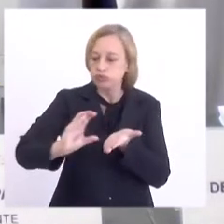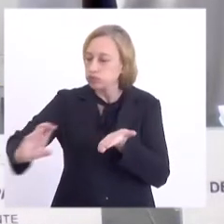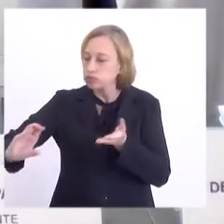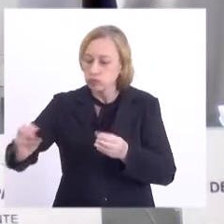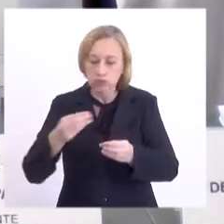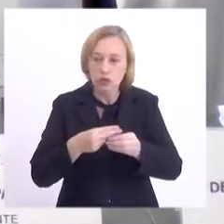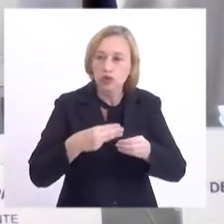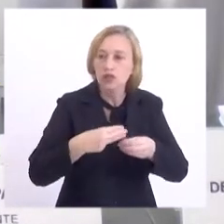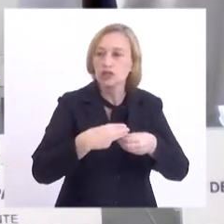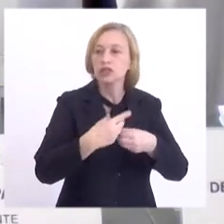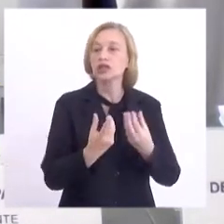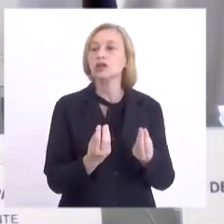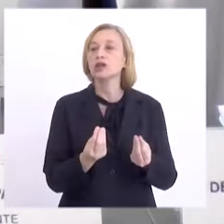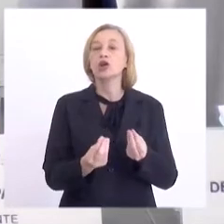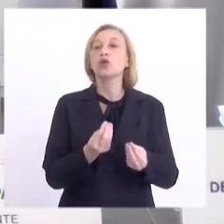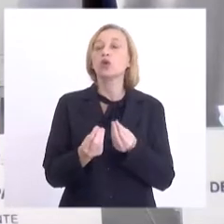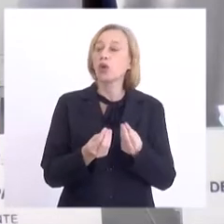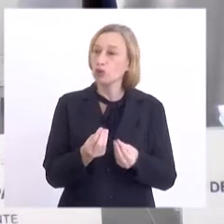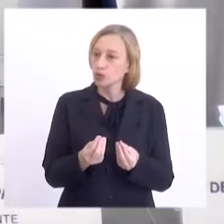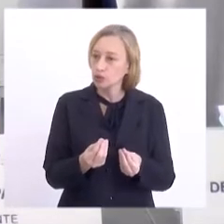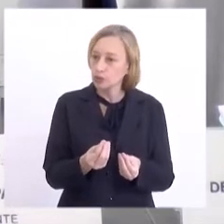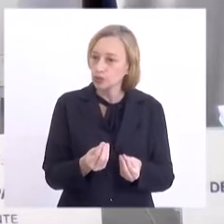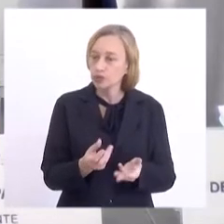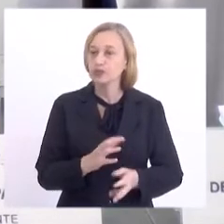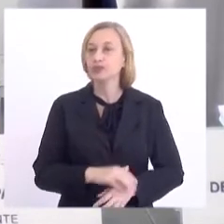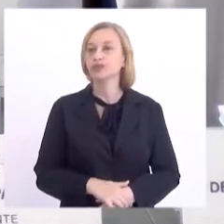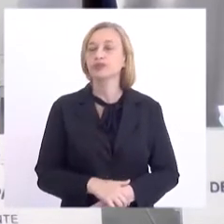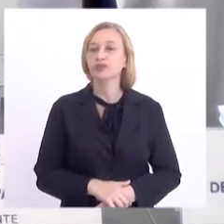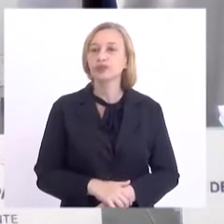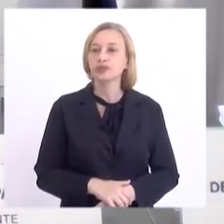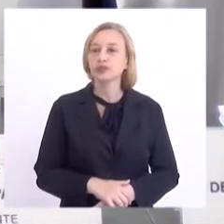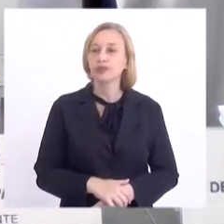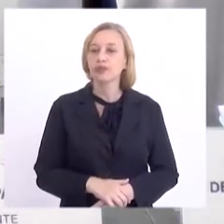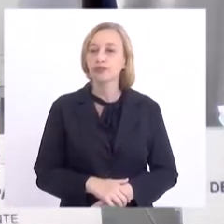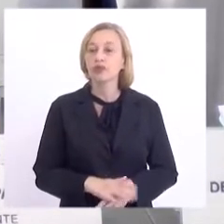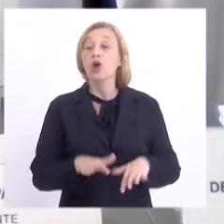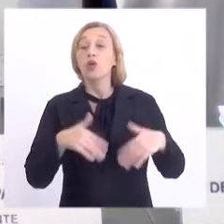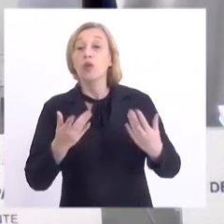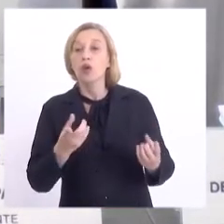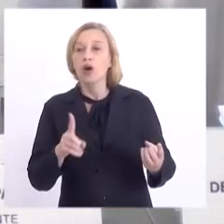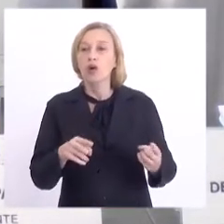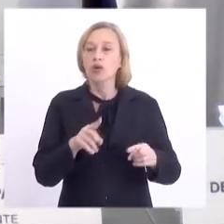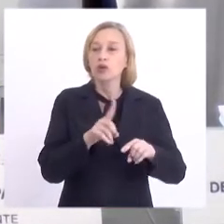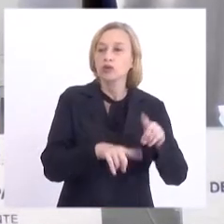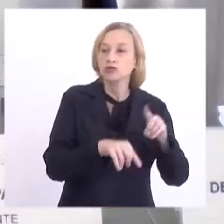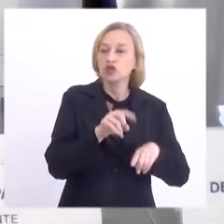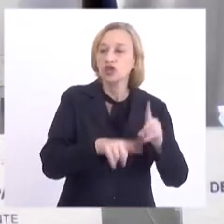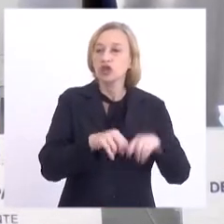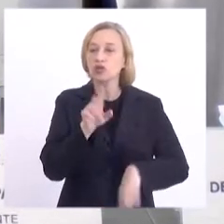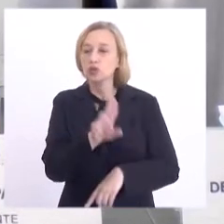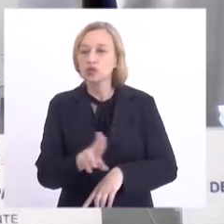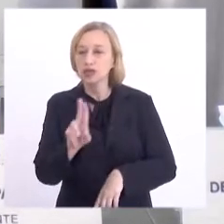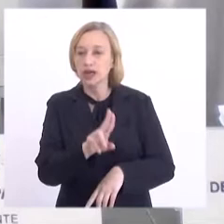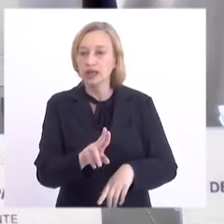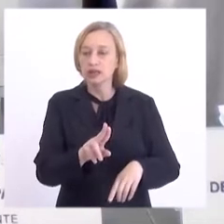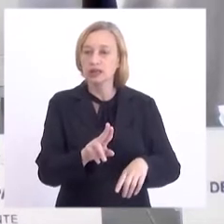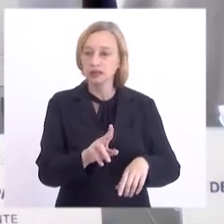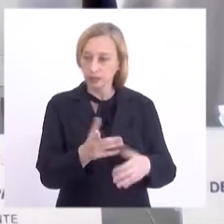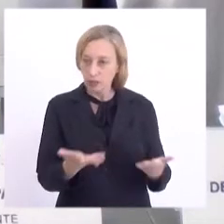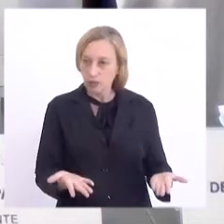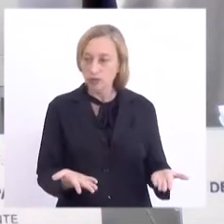com as como com seus controles sobre os repasses aos municípios os quais são os objetos desses repasse de certa